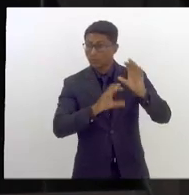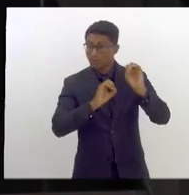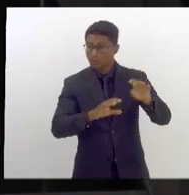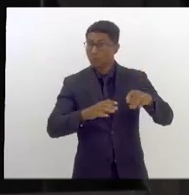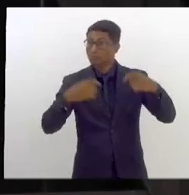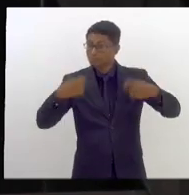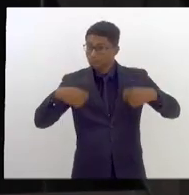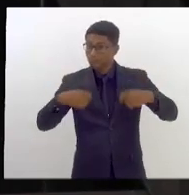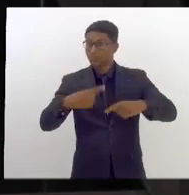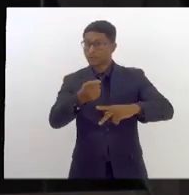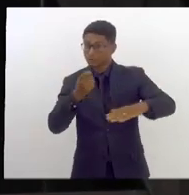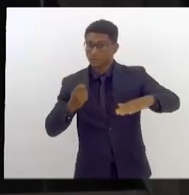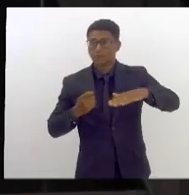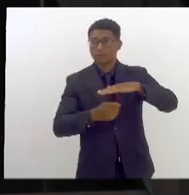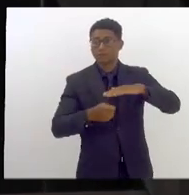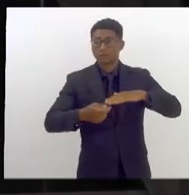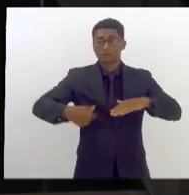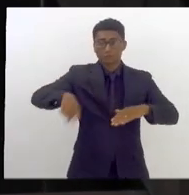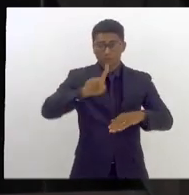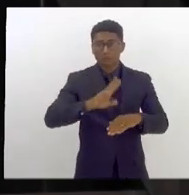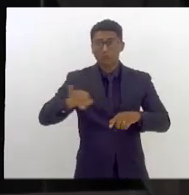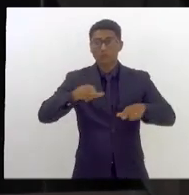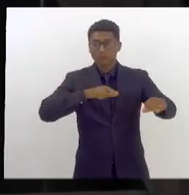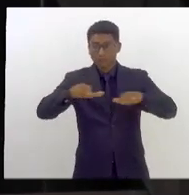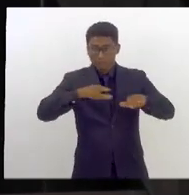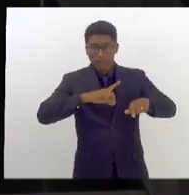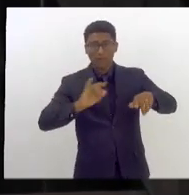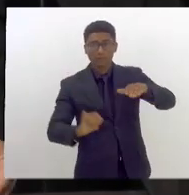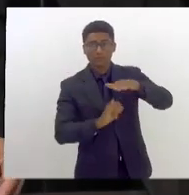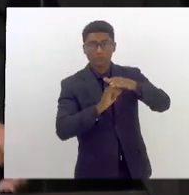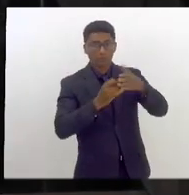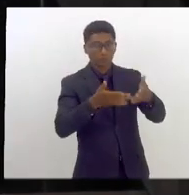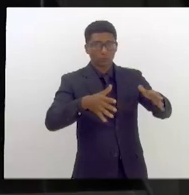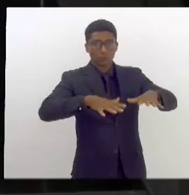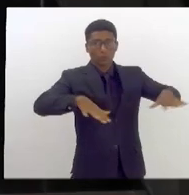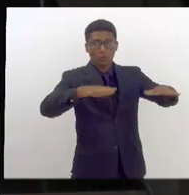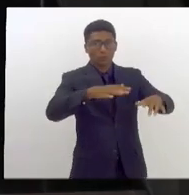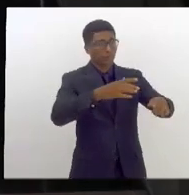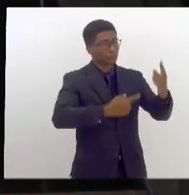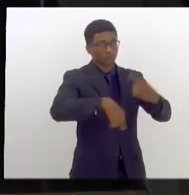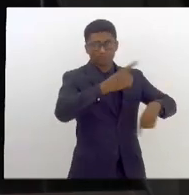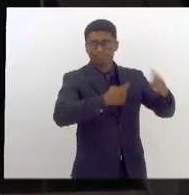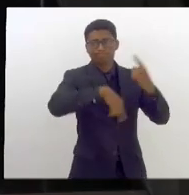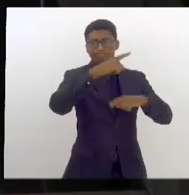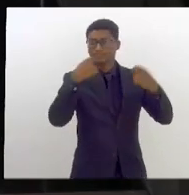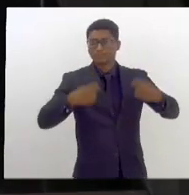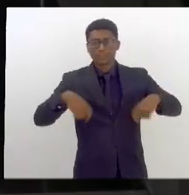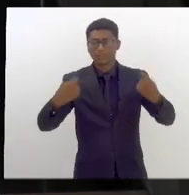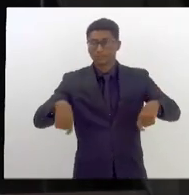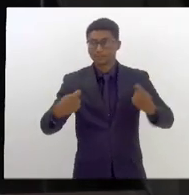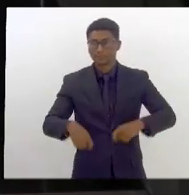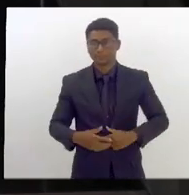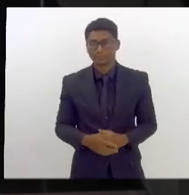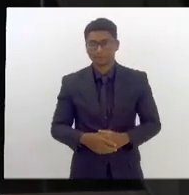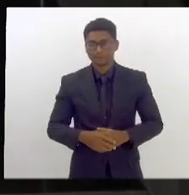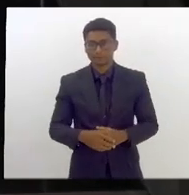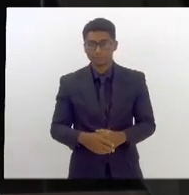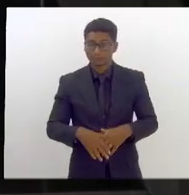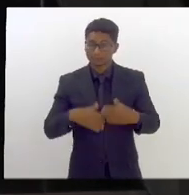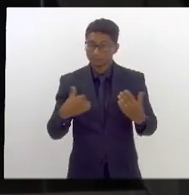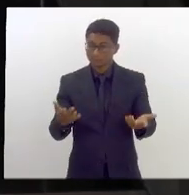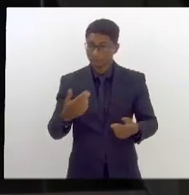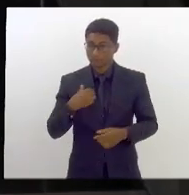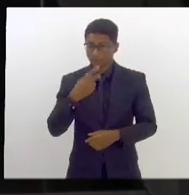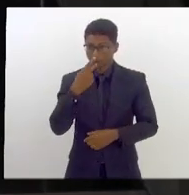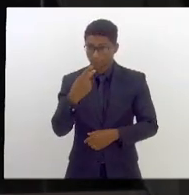prioridade Vamos trabalhar para recuperar nossas instituições de ensino então eu quero aqui dizer que esses